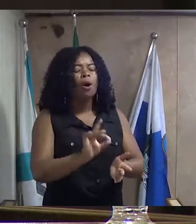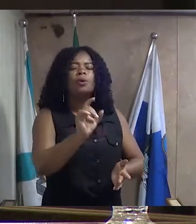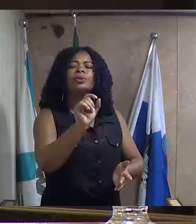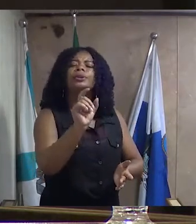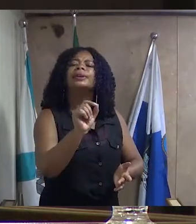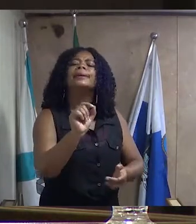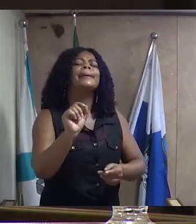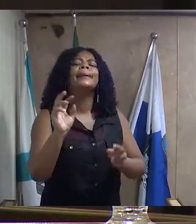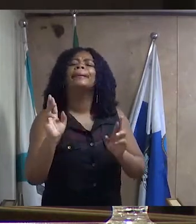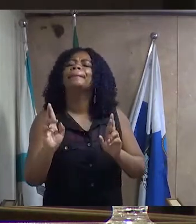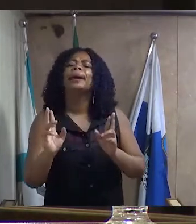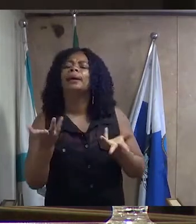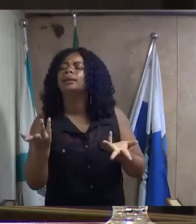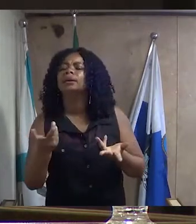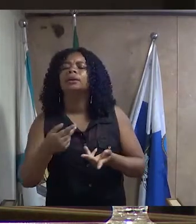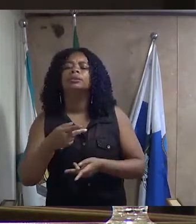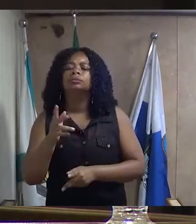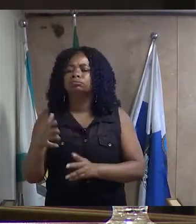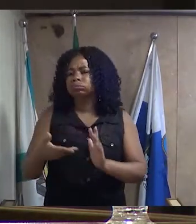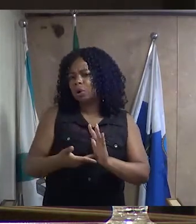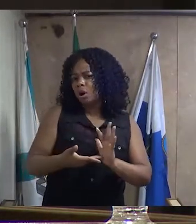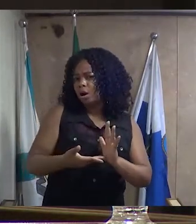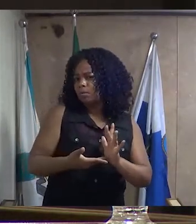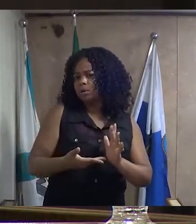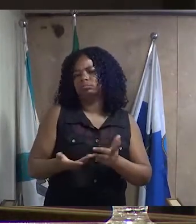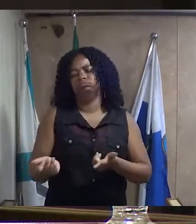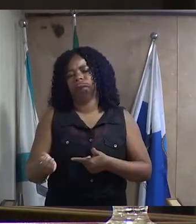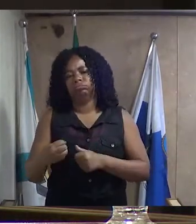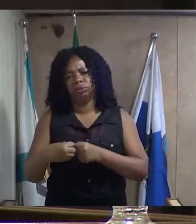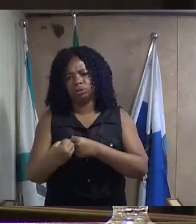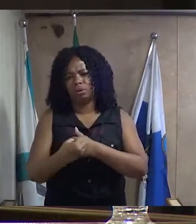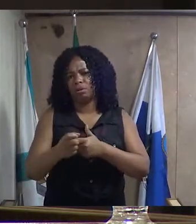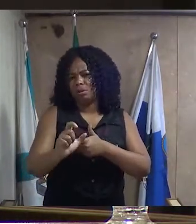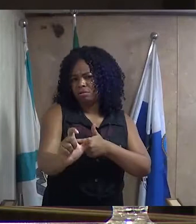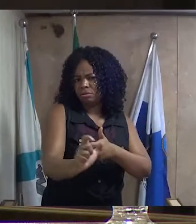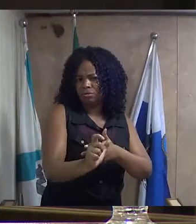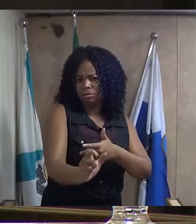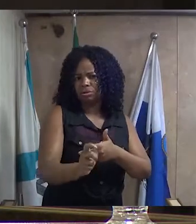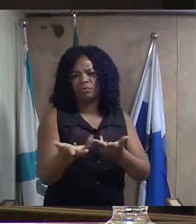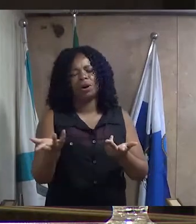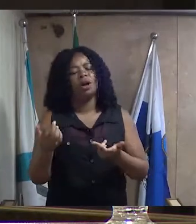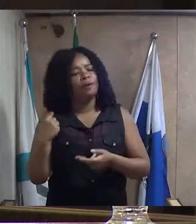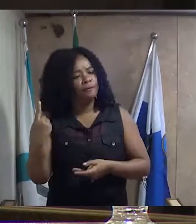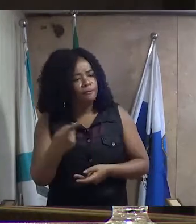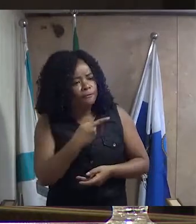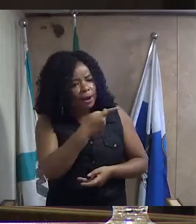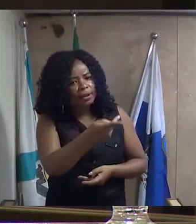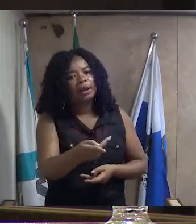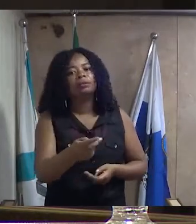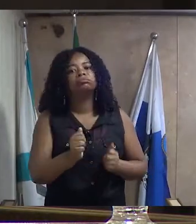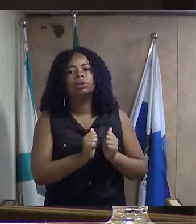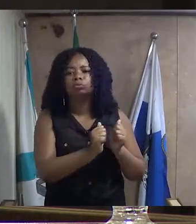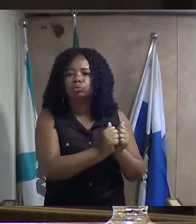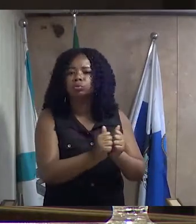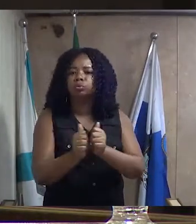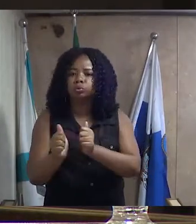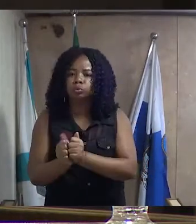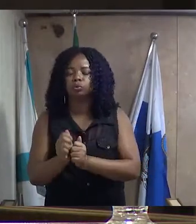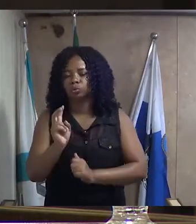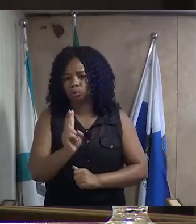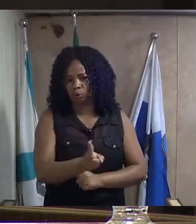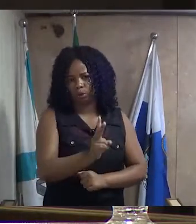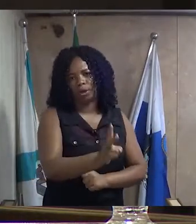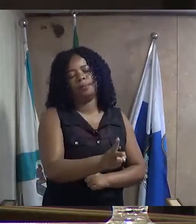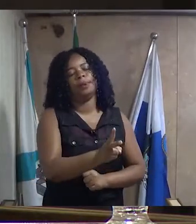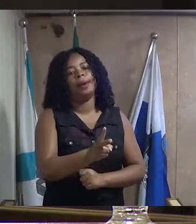população espera da Câmara Municipal, do Executivo, dizer que nós vamos andar lado a lado para que a nossa